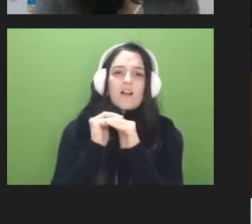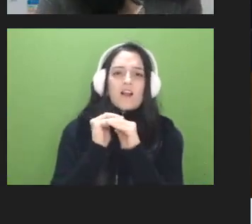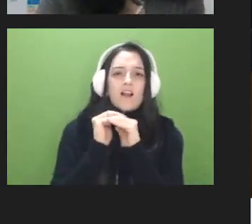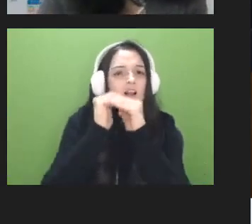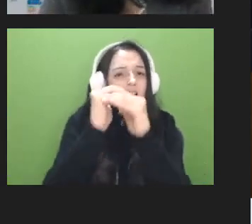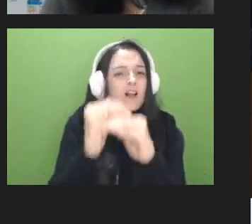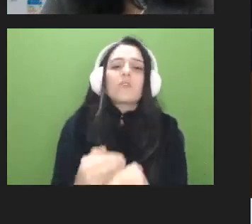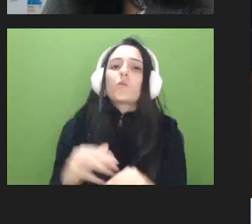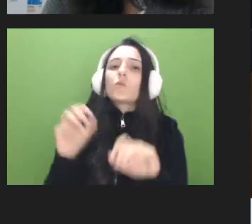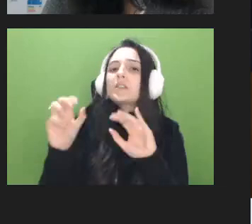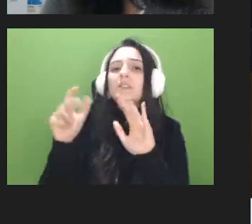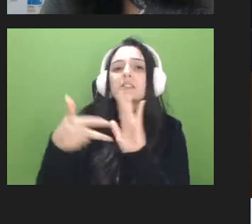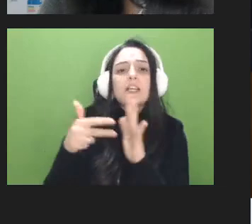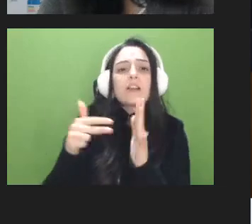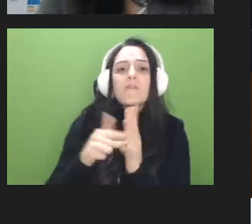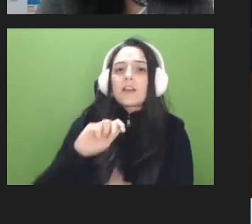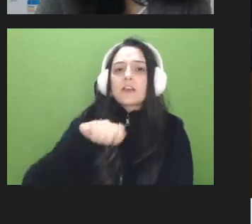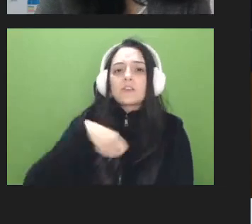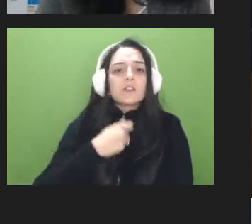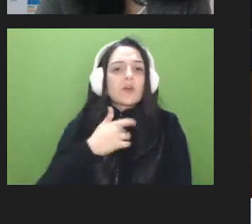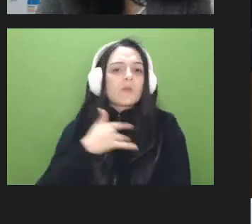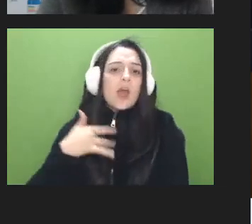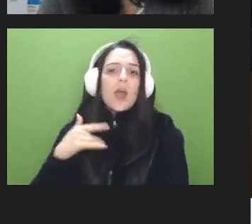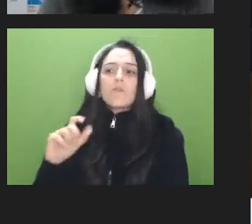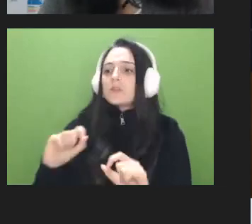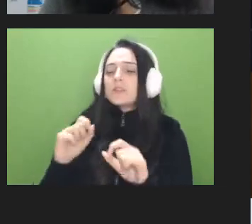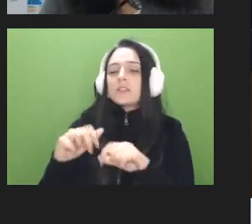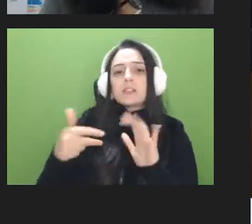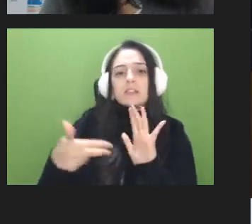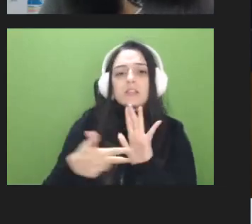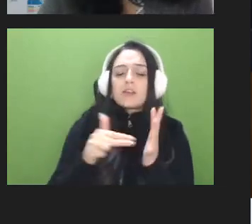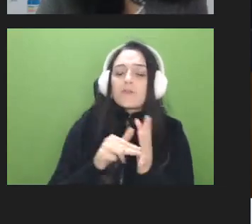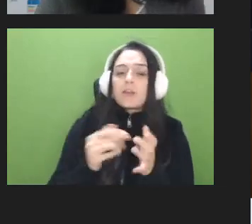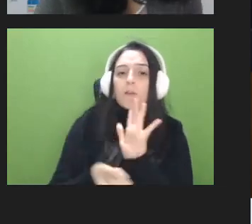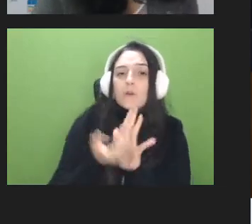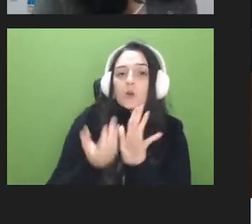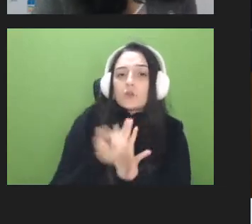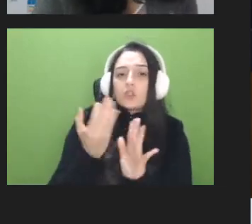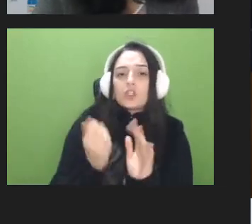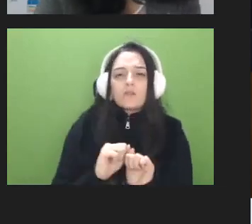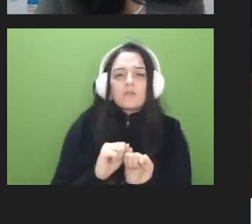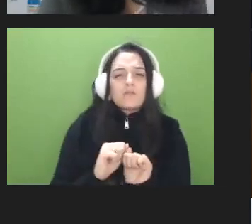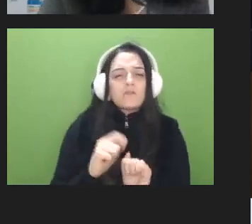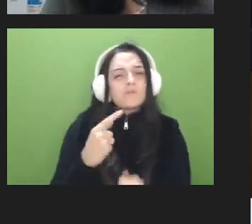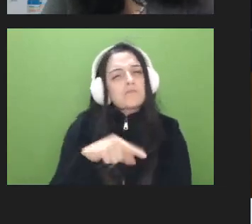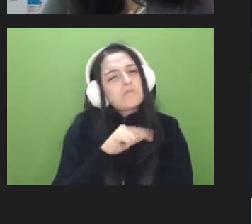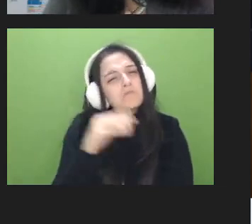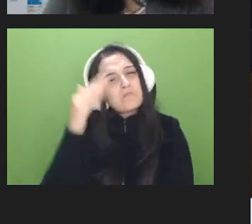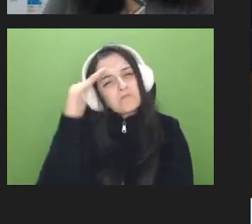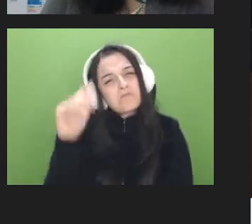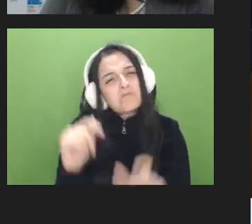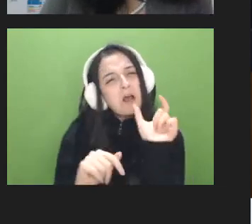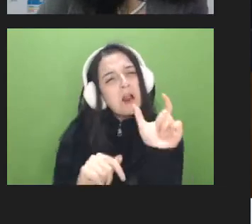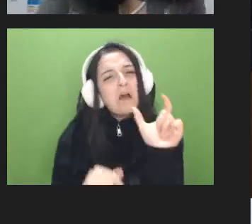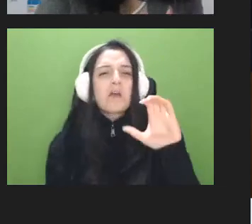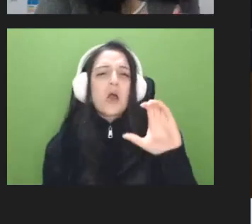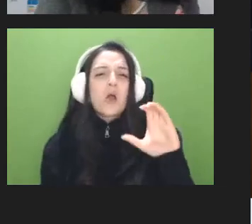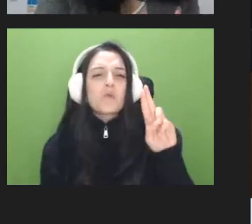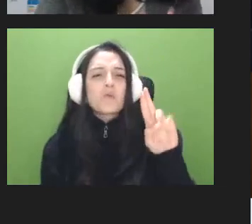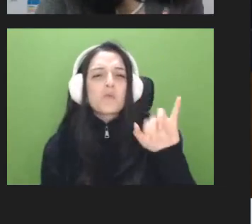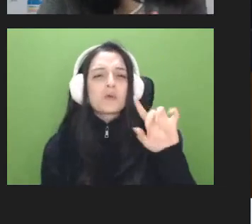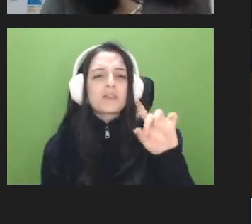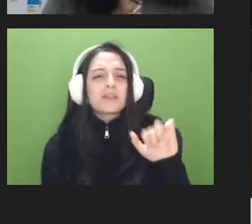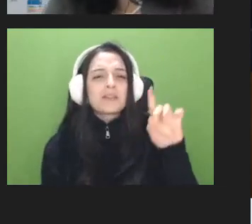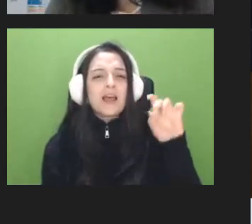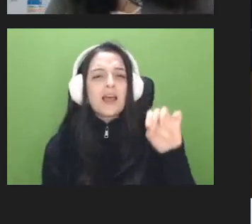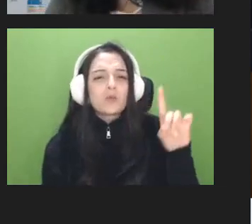significa ser produtivo. Então, se faz necessário perguntar o que a gente entende por cuidado. Porque o cuidado, na verdade,